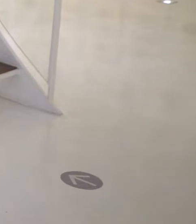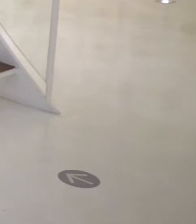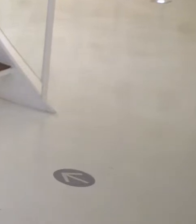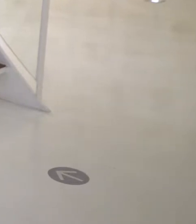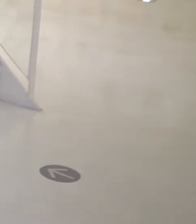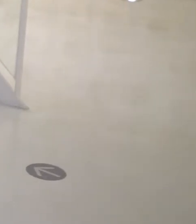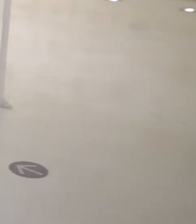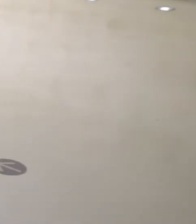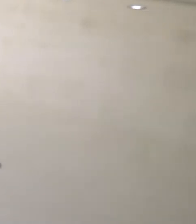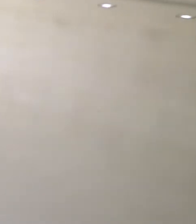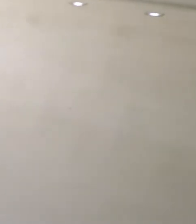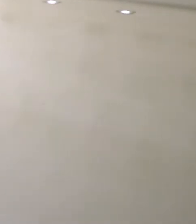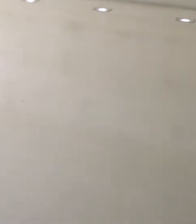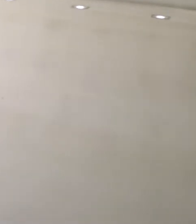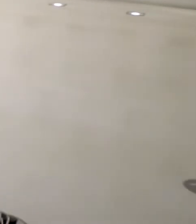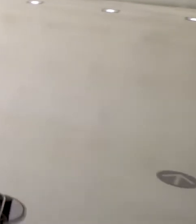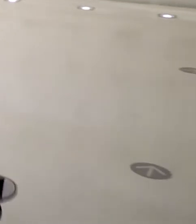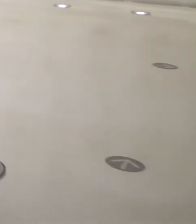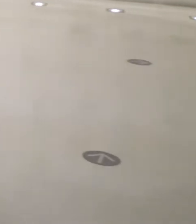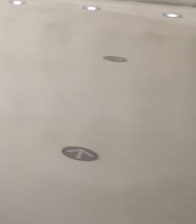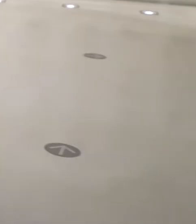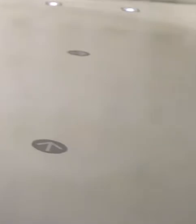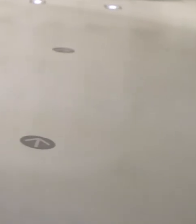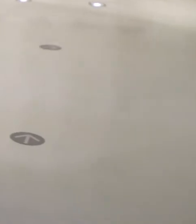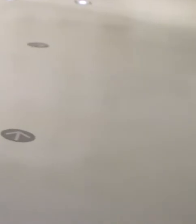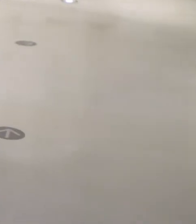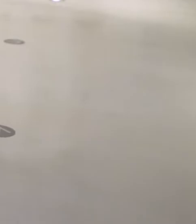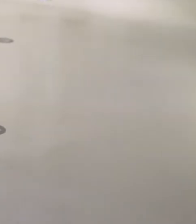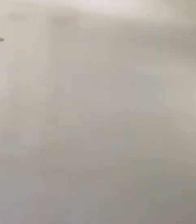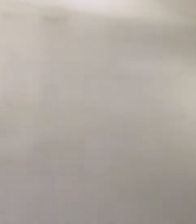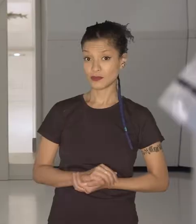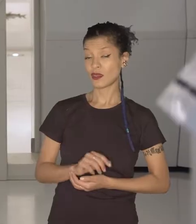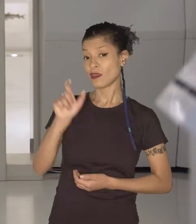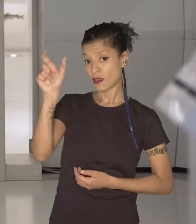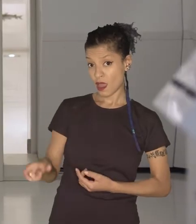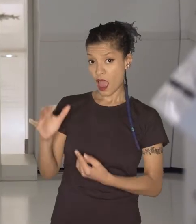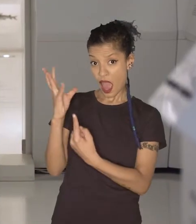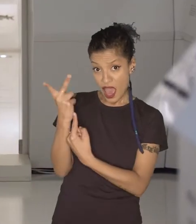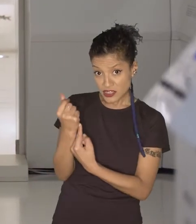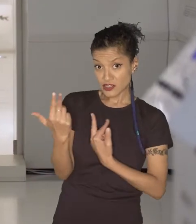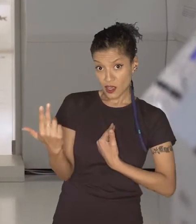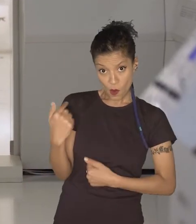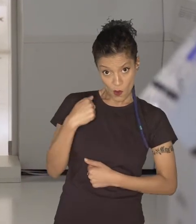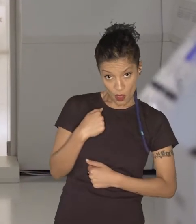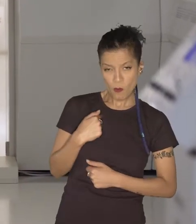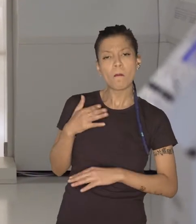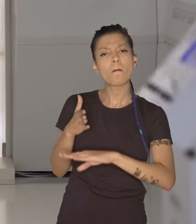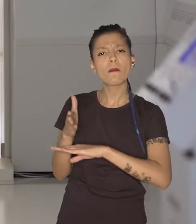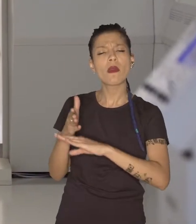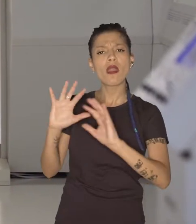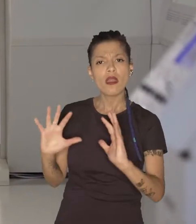Homem negro empurra sua cadeira de rodas passando por moderna escada caracol em uma exposição. Artistas como eu estão